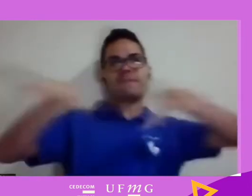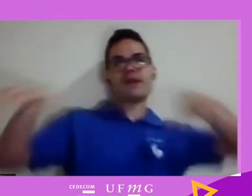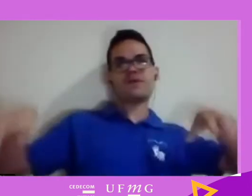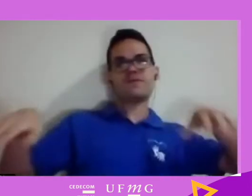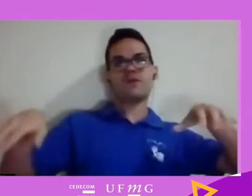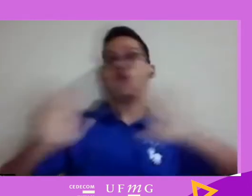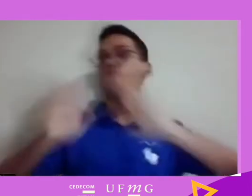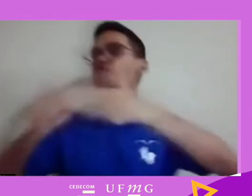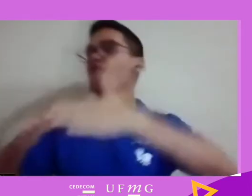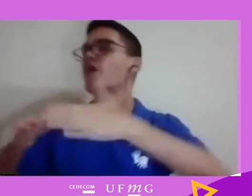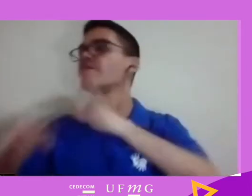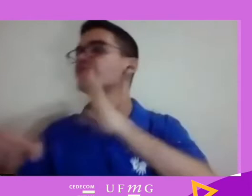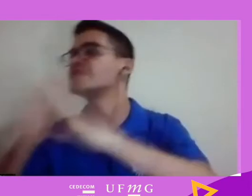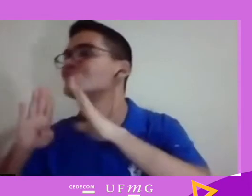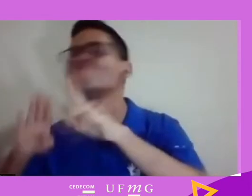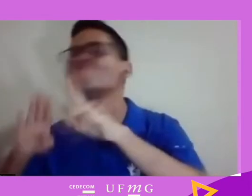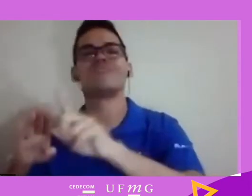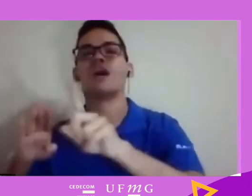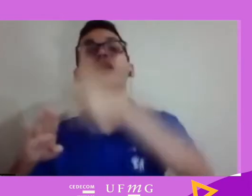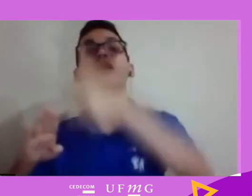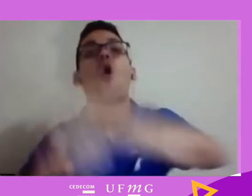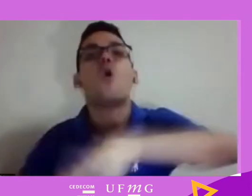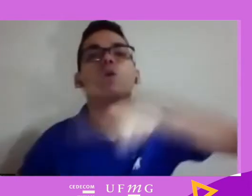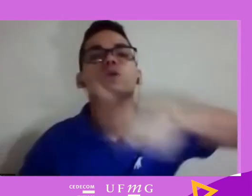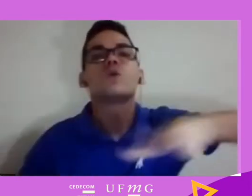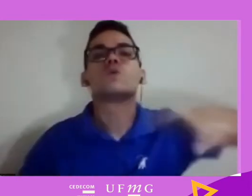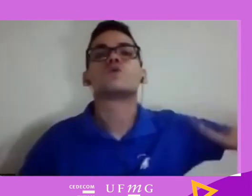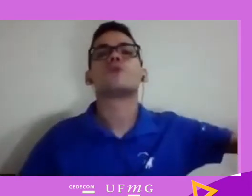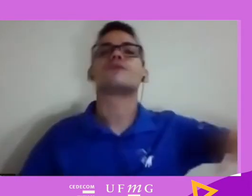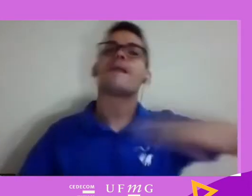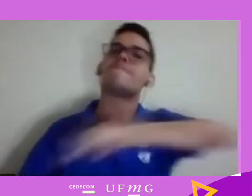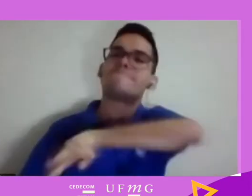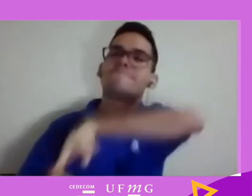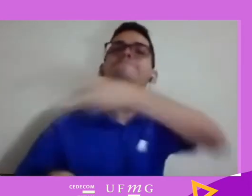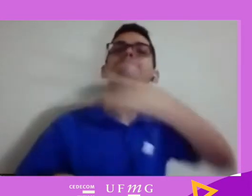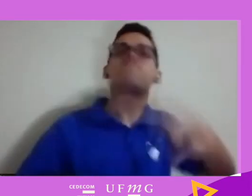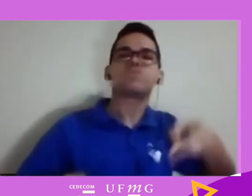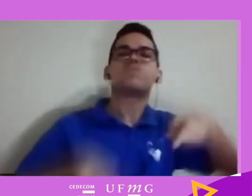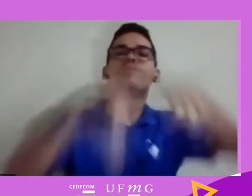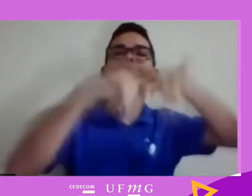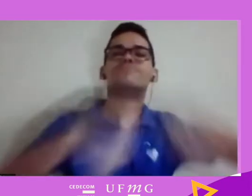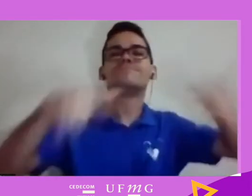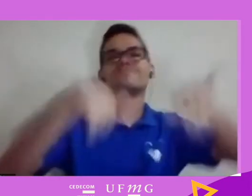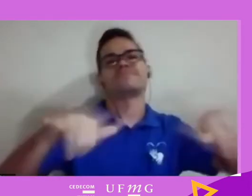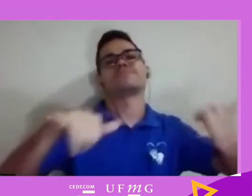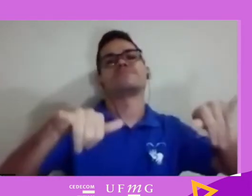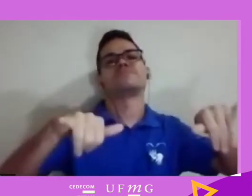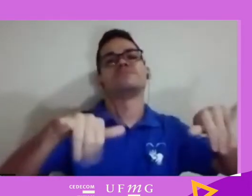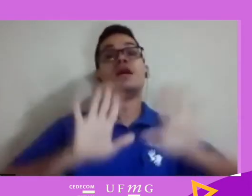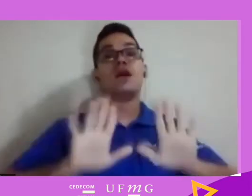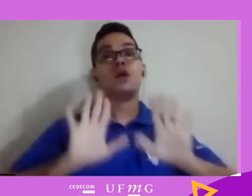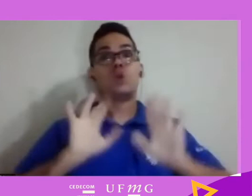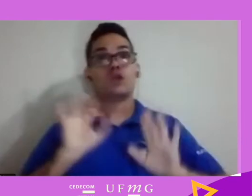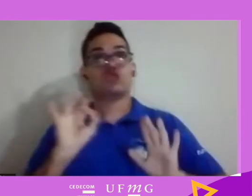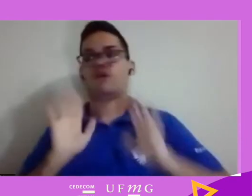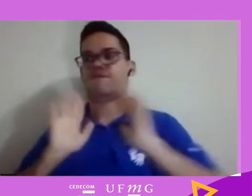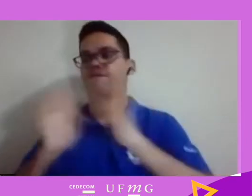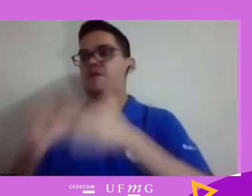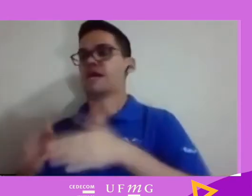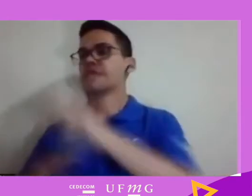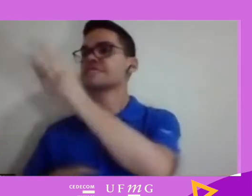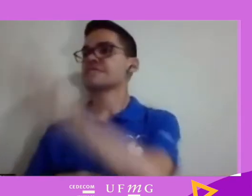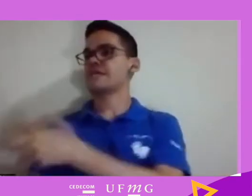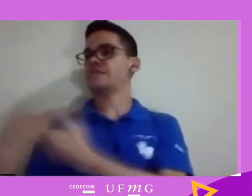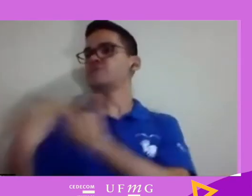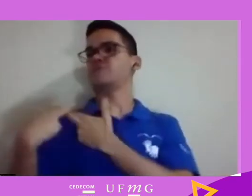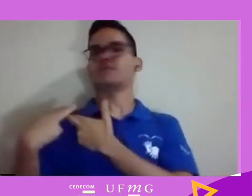maior problema. Não dá para você focar numa mídia social. Você tem que focar numa dinâmica transmídia. E não basta focar só em quem